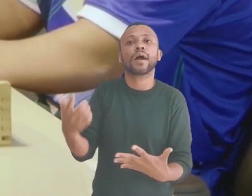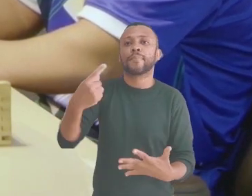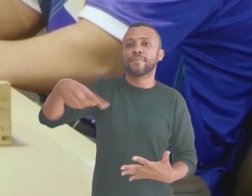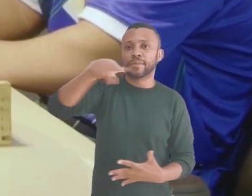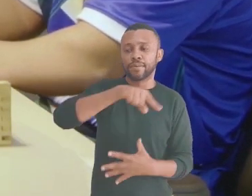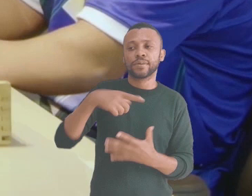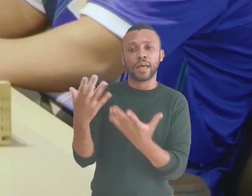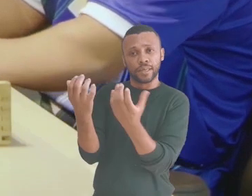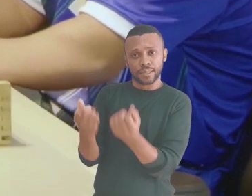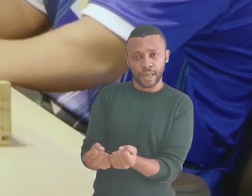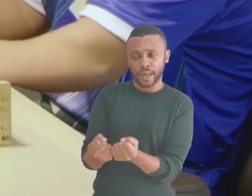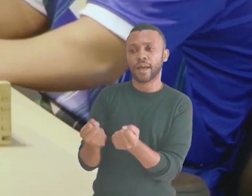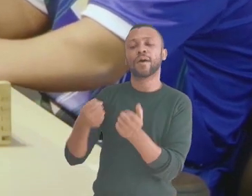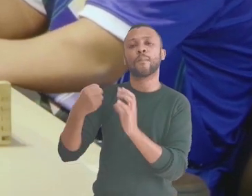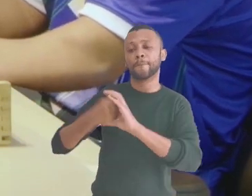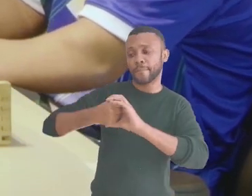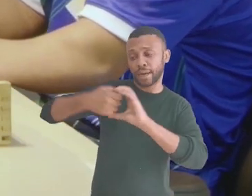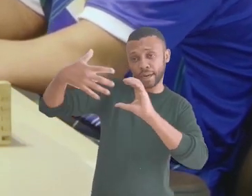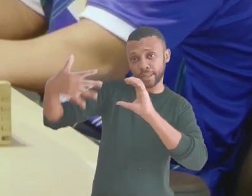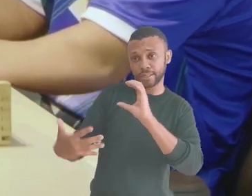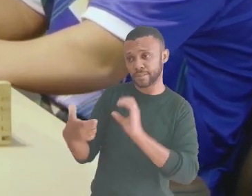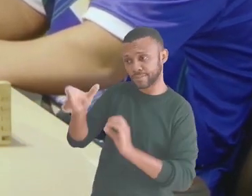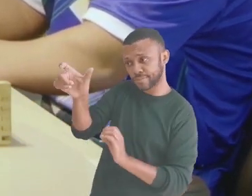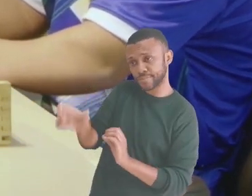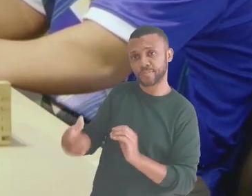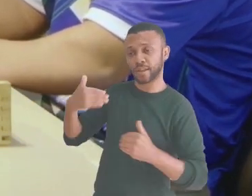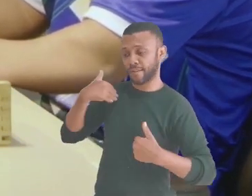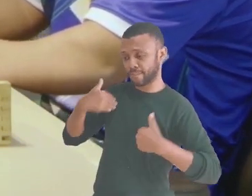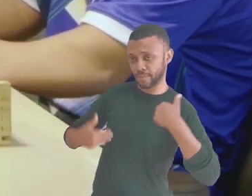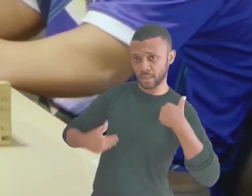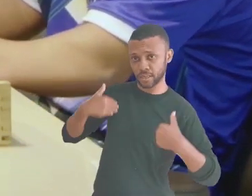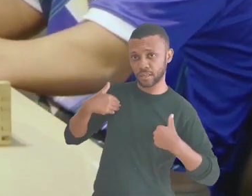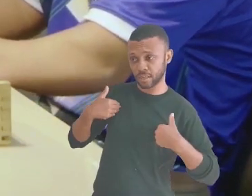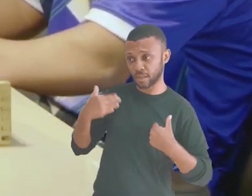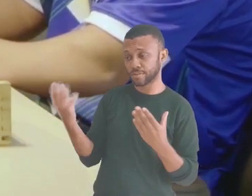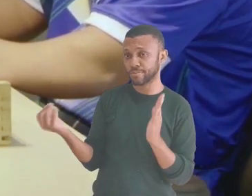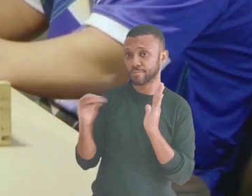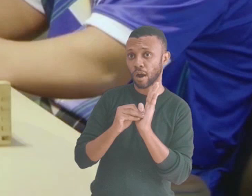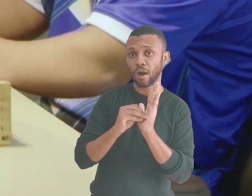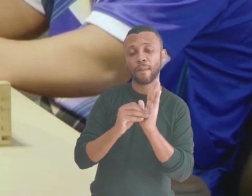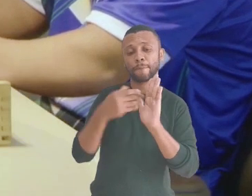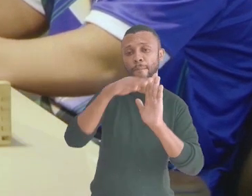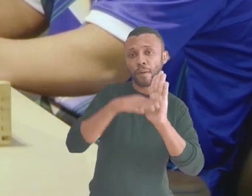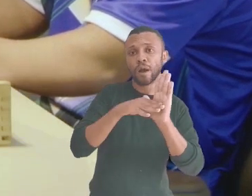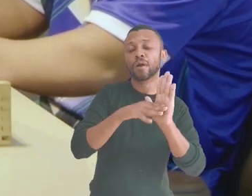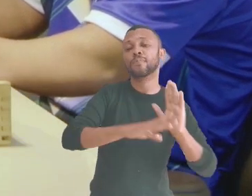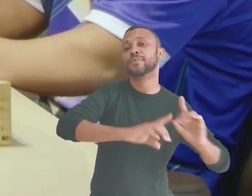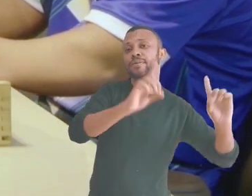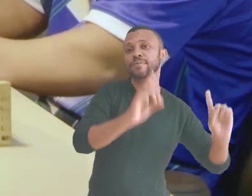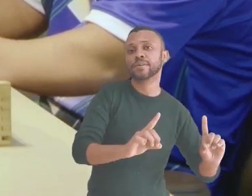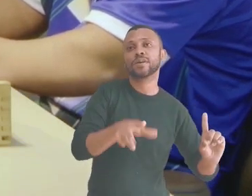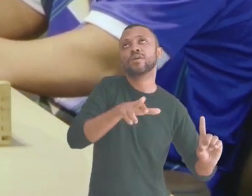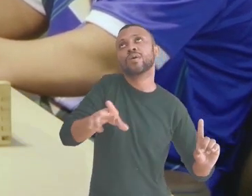uma condição, e o nanismo é uma condição física, como deficiência, não é só o título.